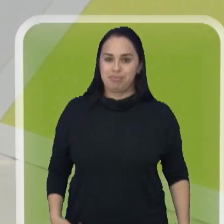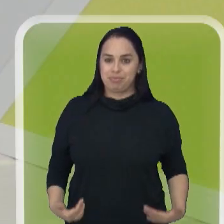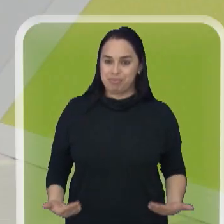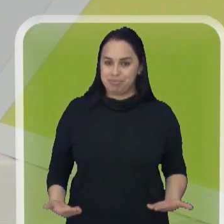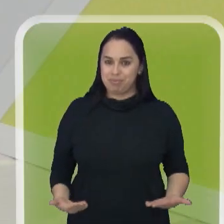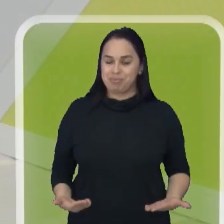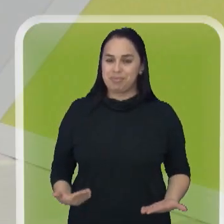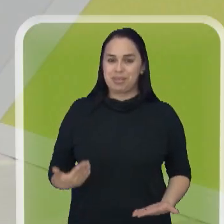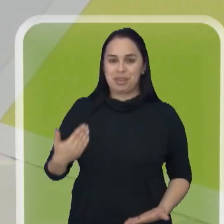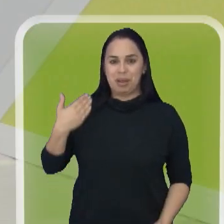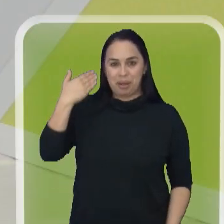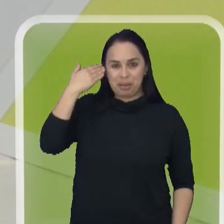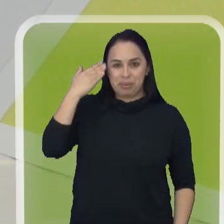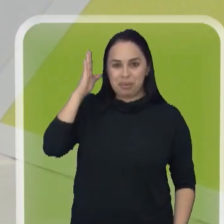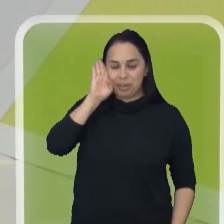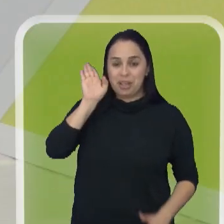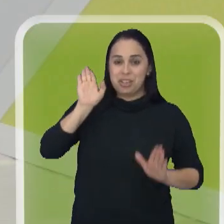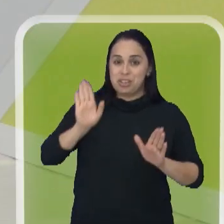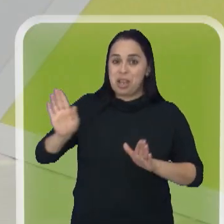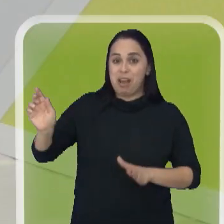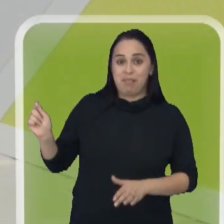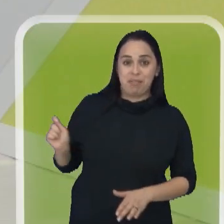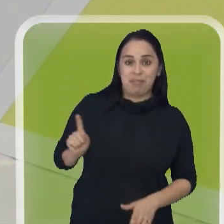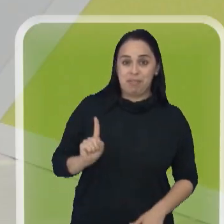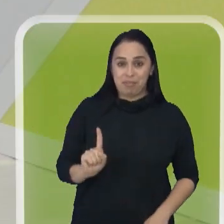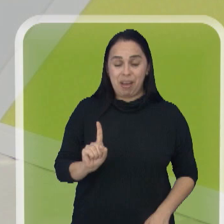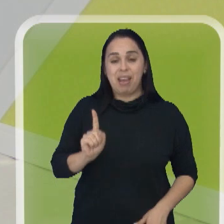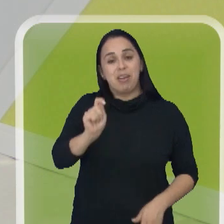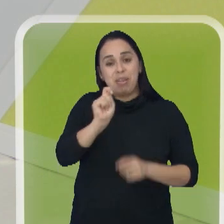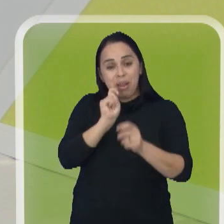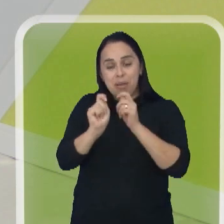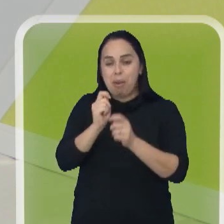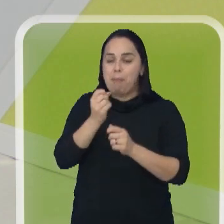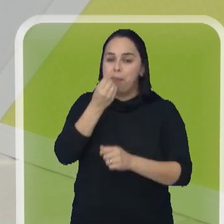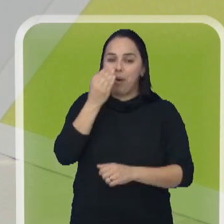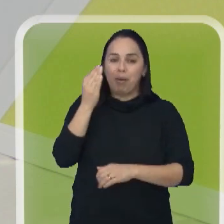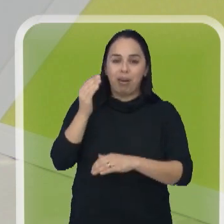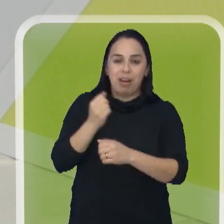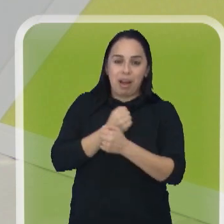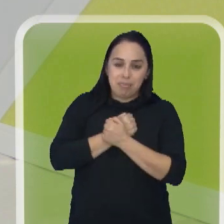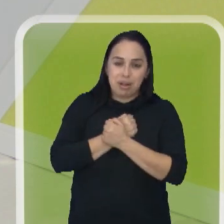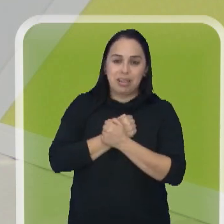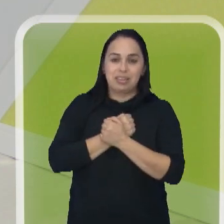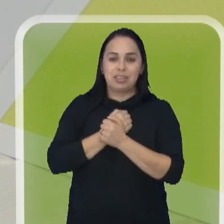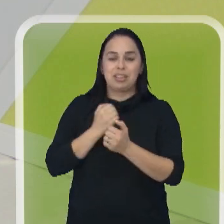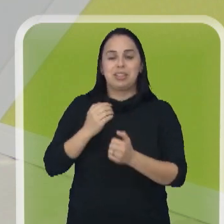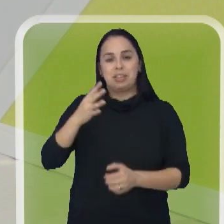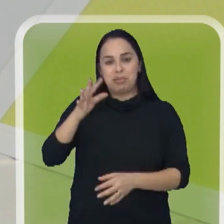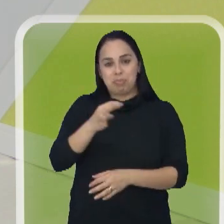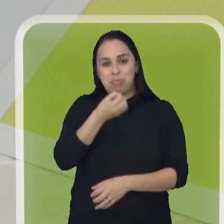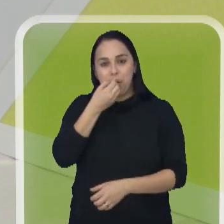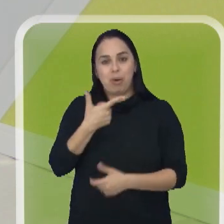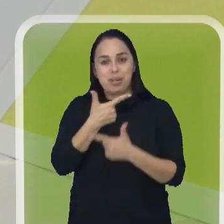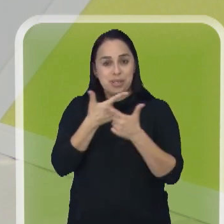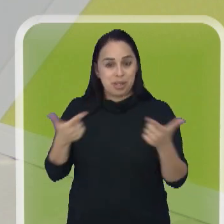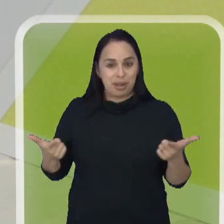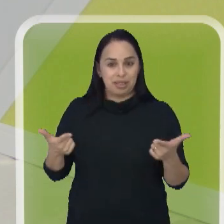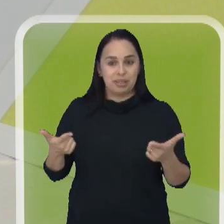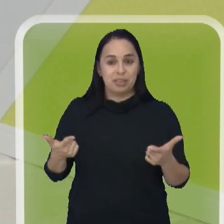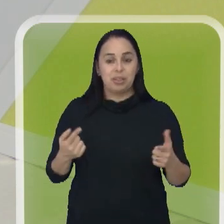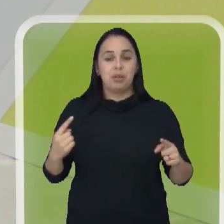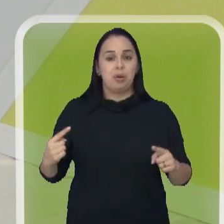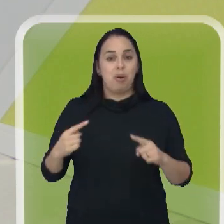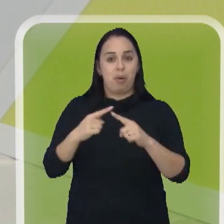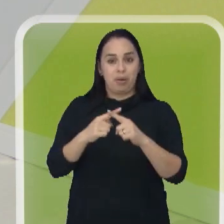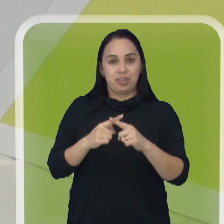Zé Brunão, o Paulo Campos que esteve aqui com a gente, uma figuraça. Aliás, Paulo Campos, grande abraço para você, sucesso aí na estreia. E do outro lado, uma